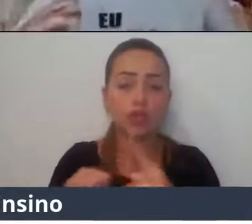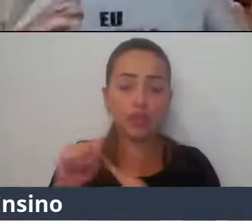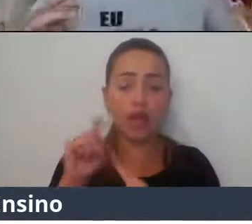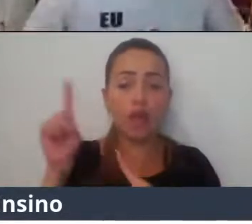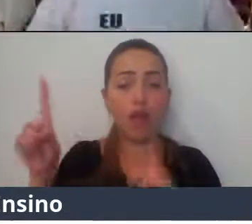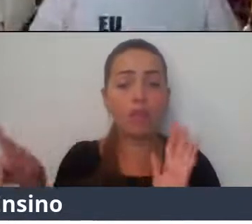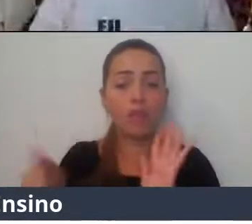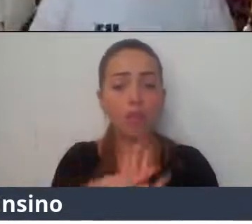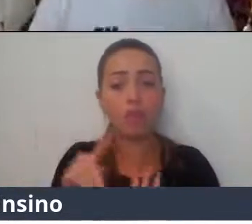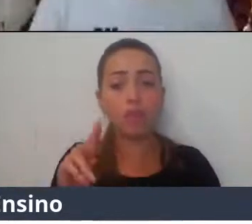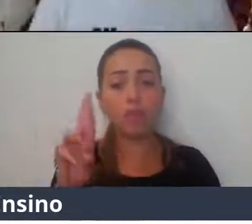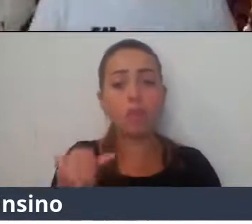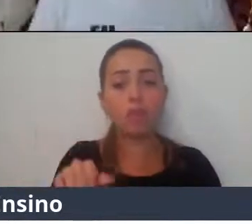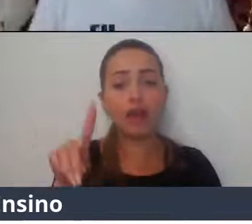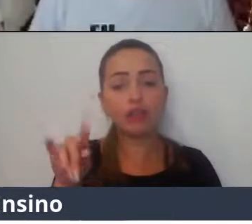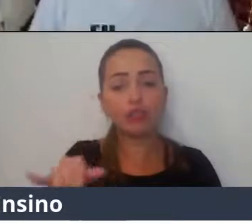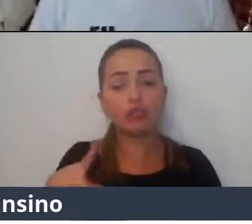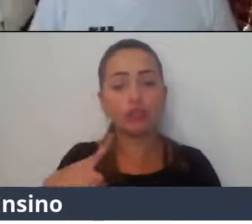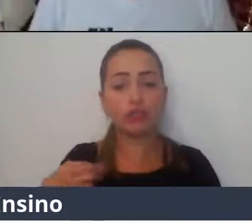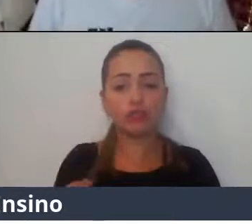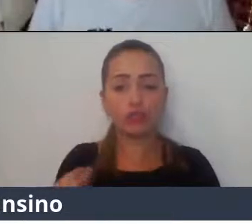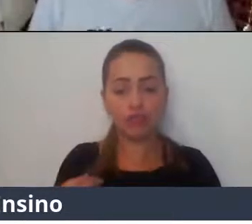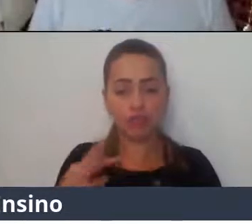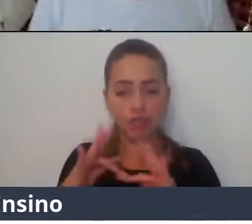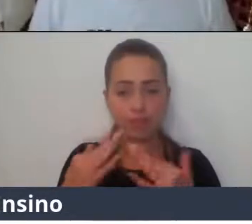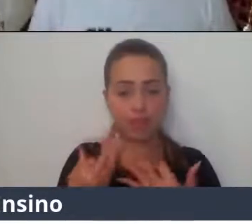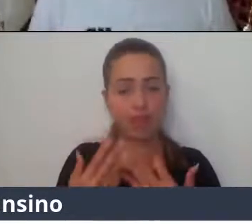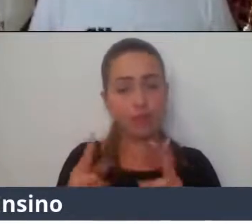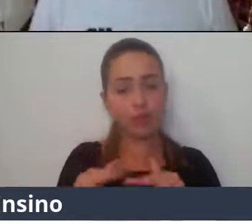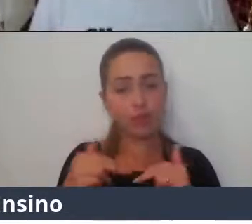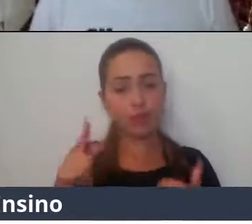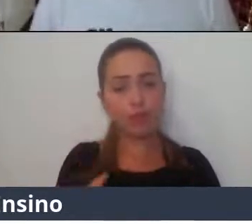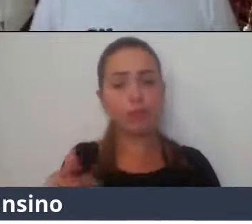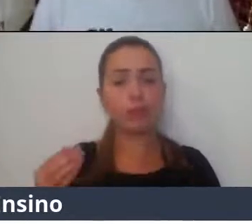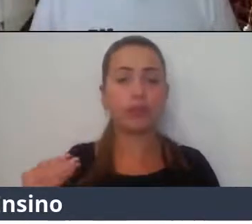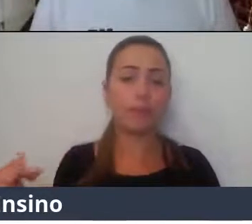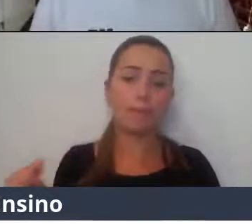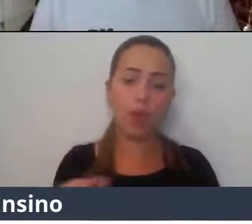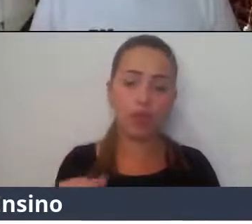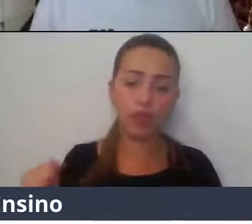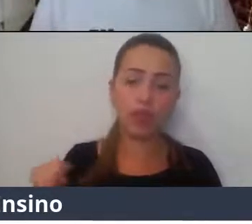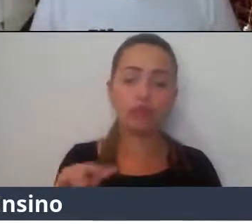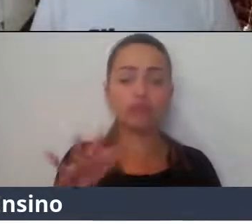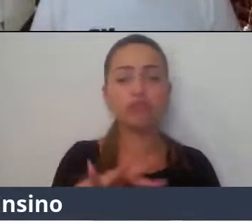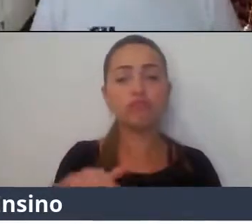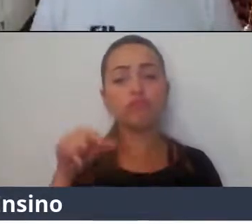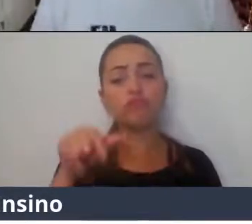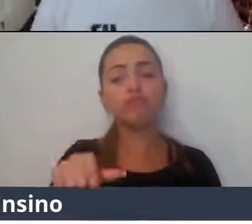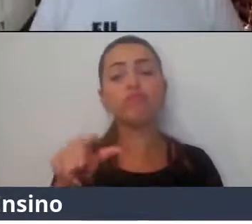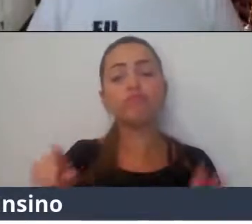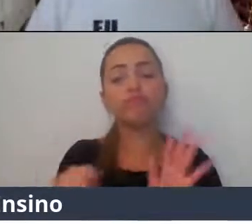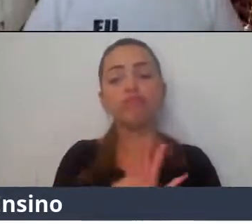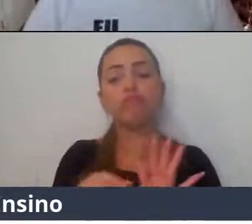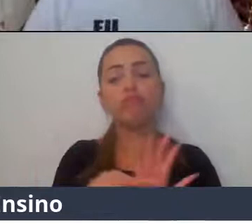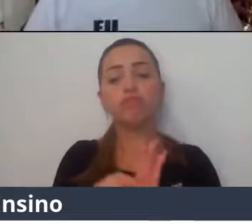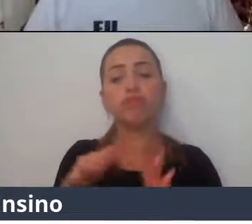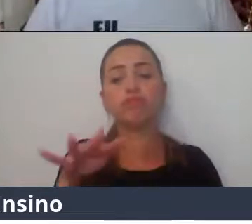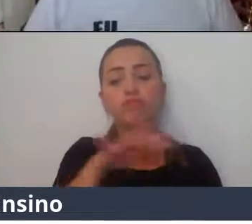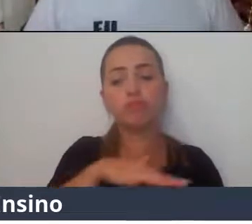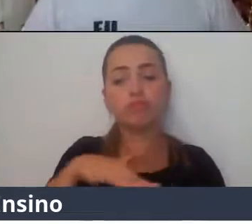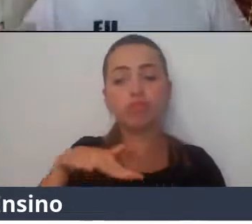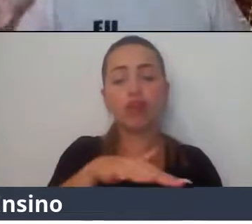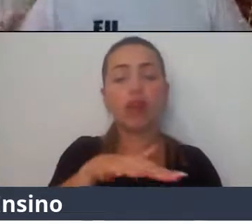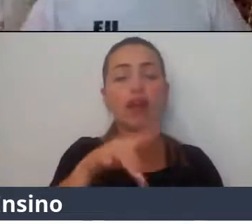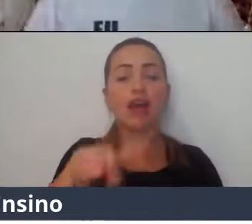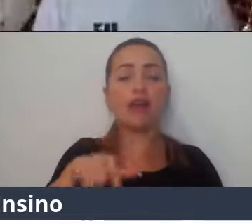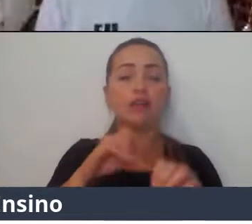aquele momento que a família deles viveu. Então, isso é muito importante, esse aspecto também da interface com a educação